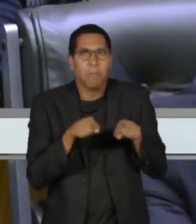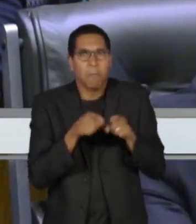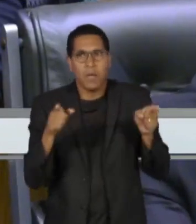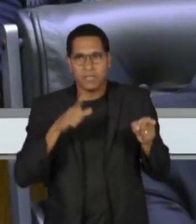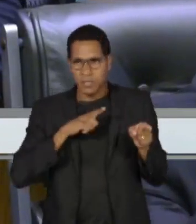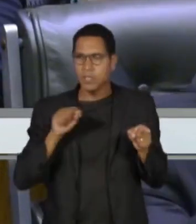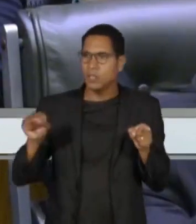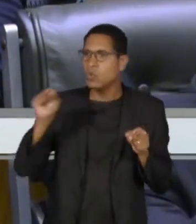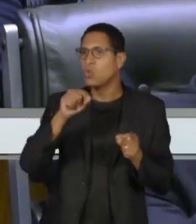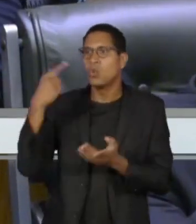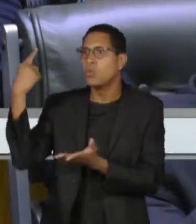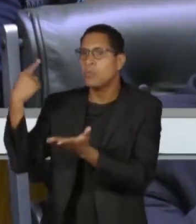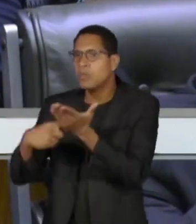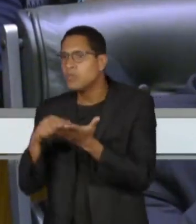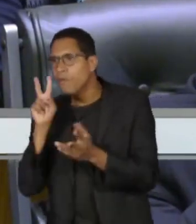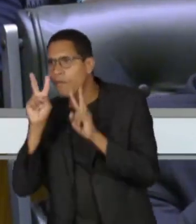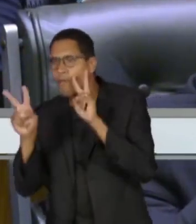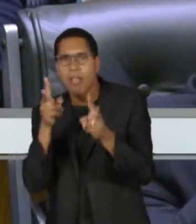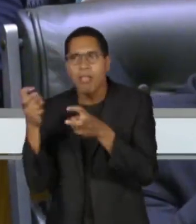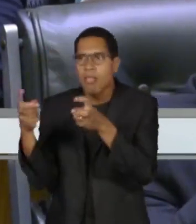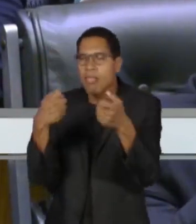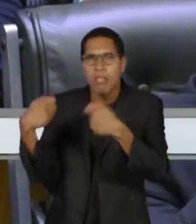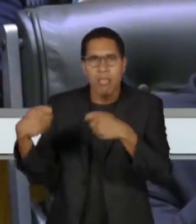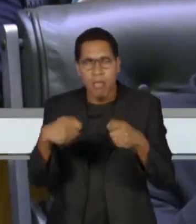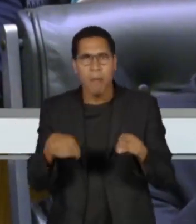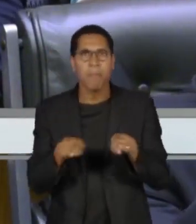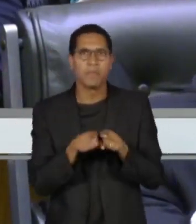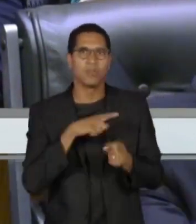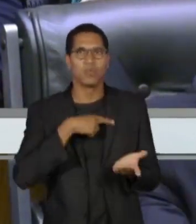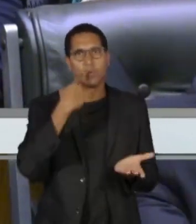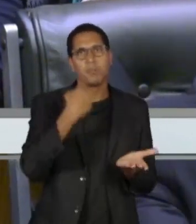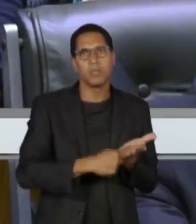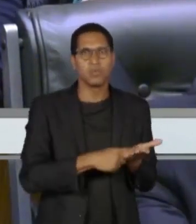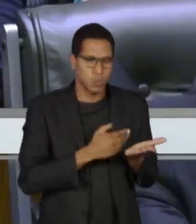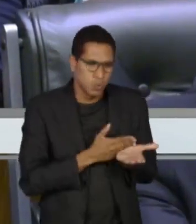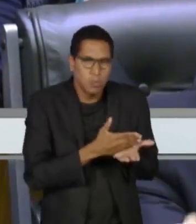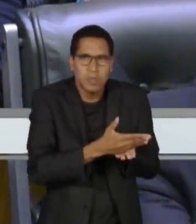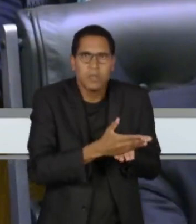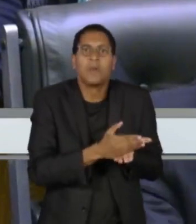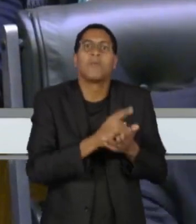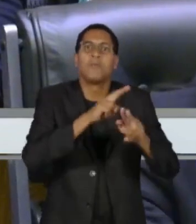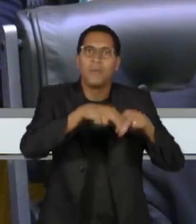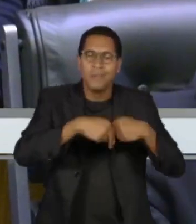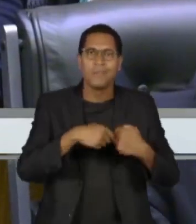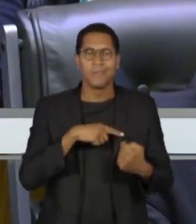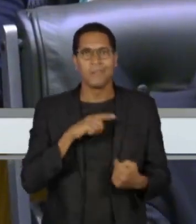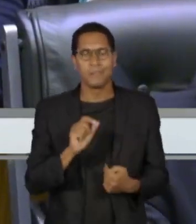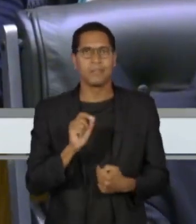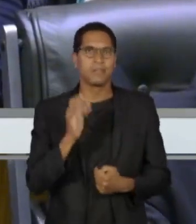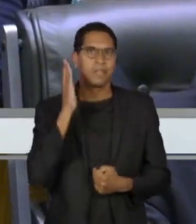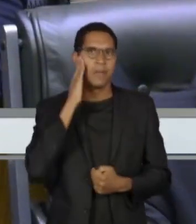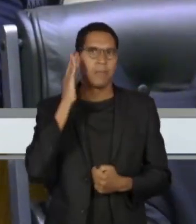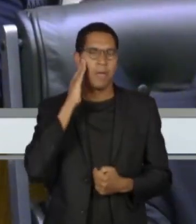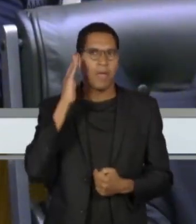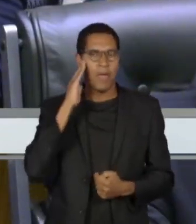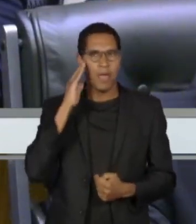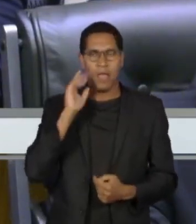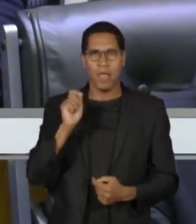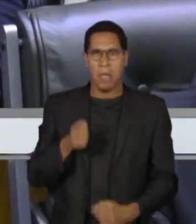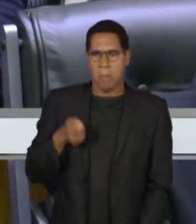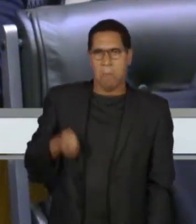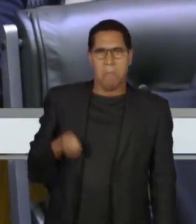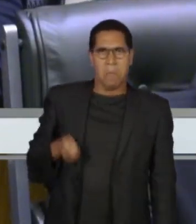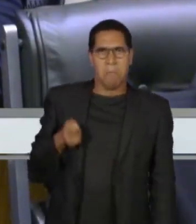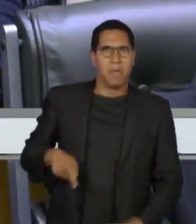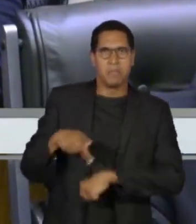minhas origens. Esta frente se consolidou para impedir o retorno do autoritarismo no